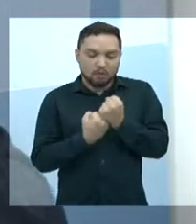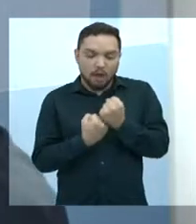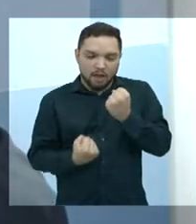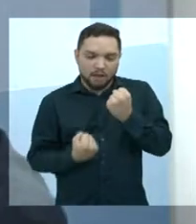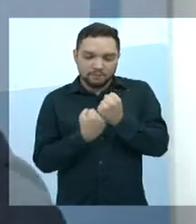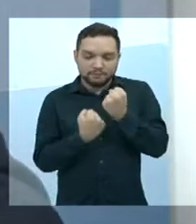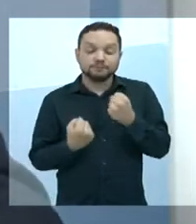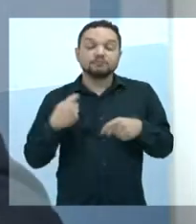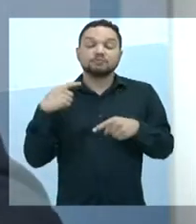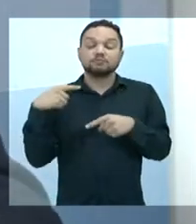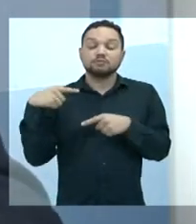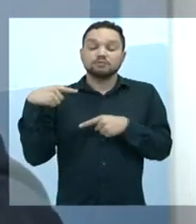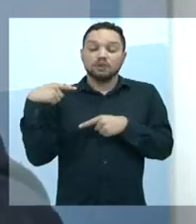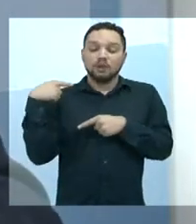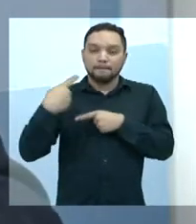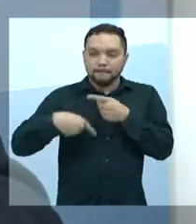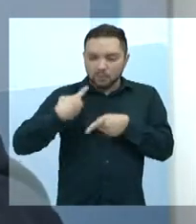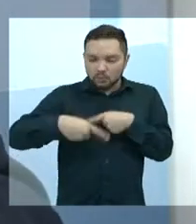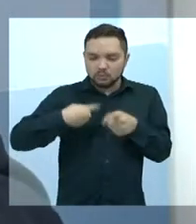depois, rapidamente, eu